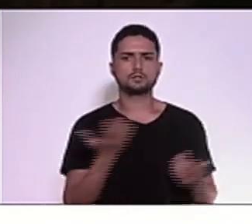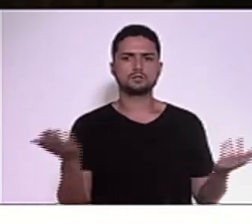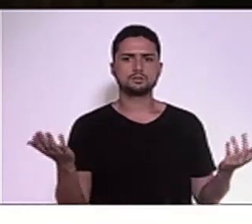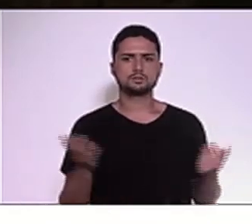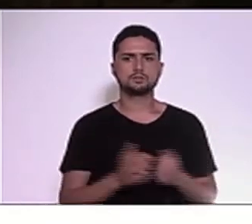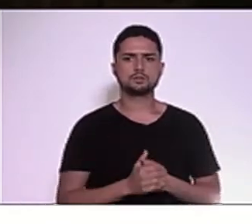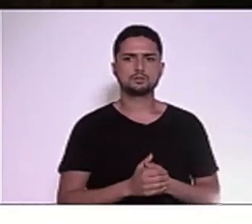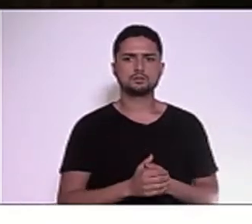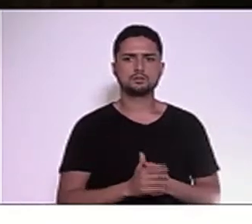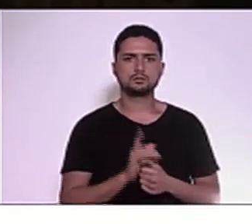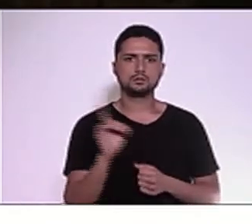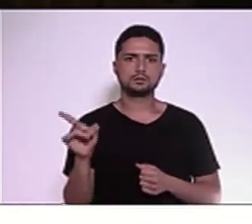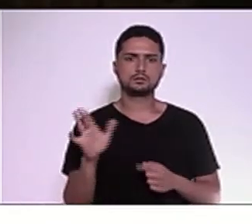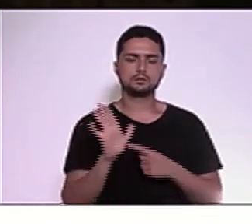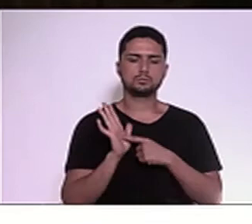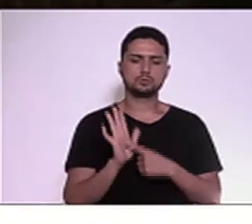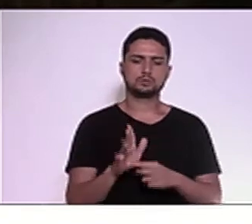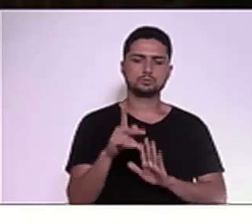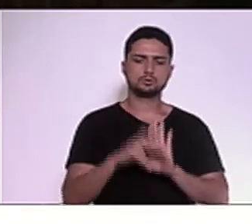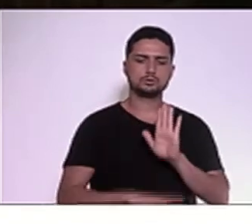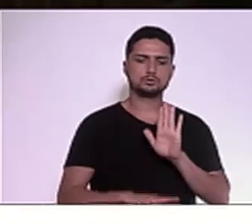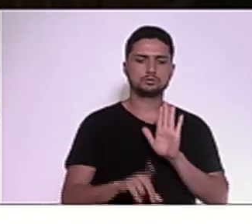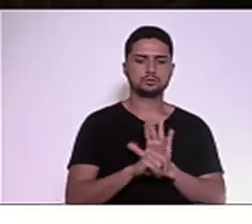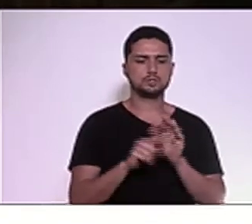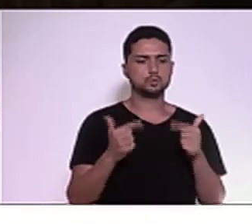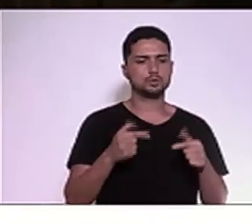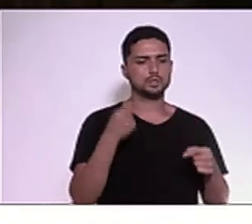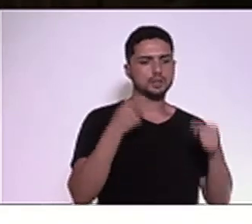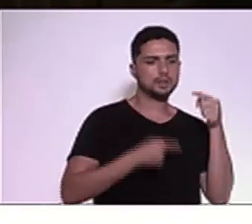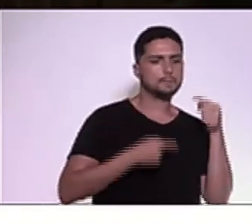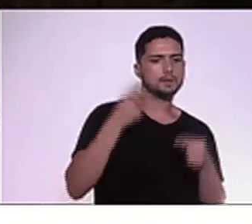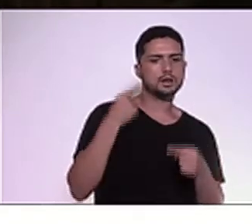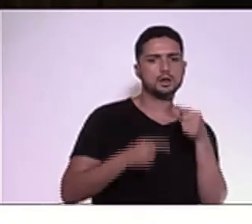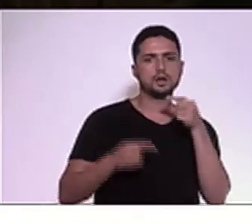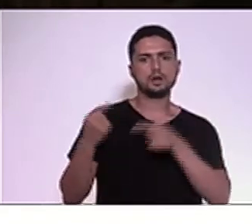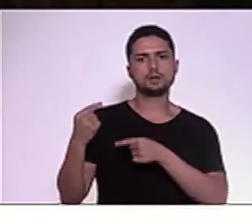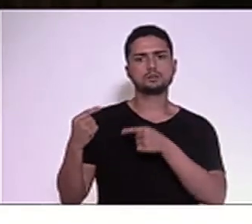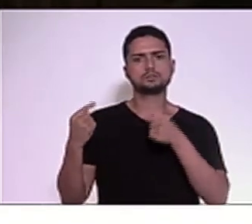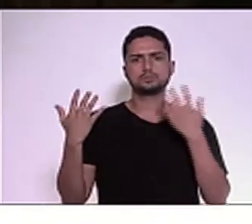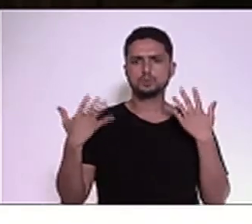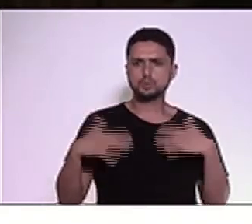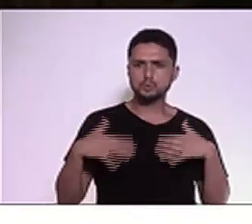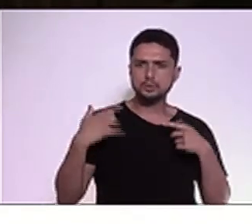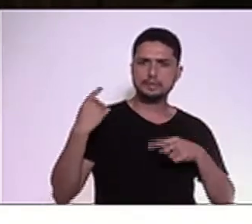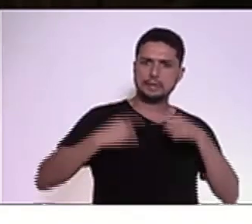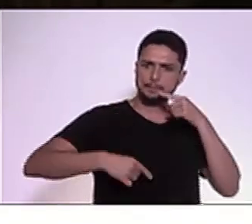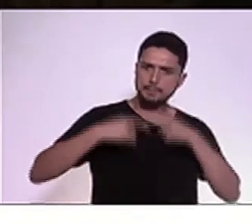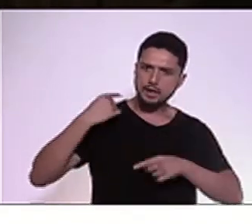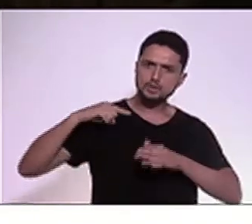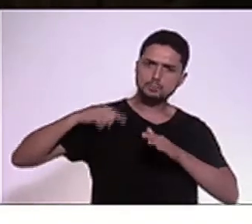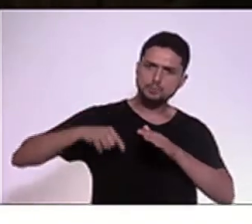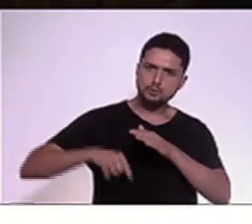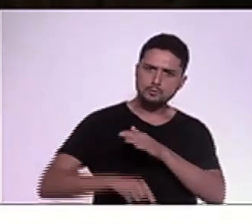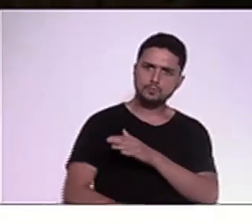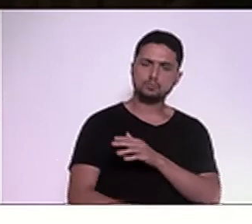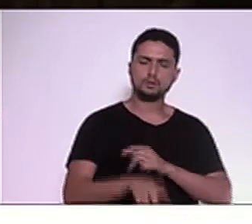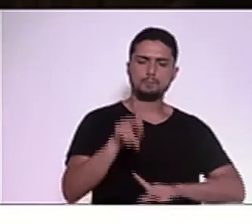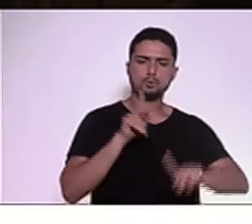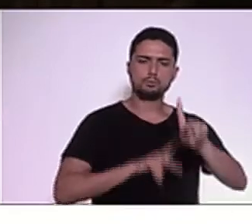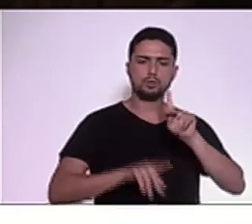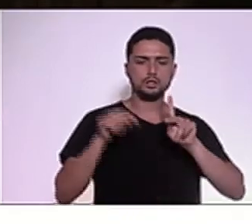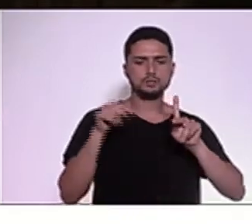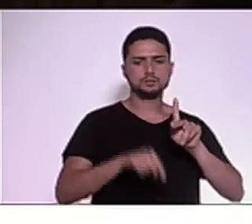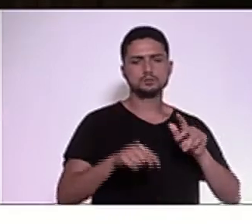em apresentar projetos sem o debate exaustivo com a população que vai ser